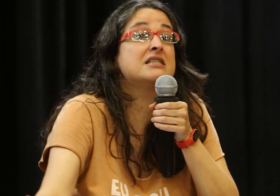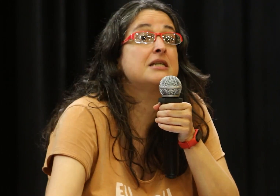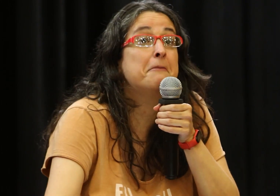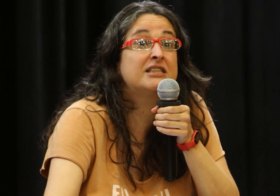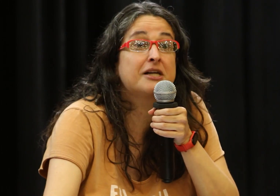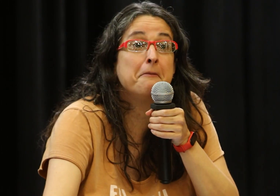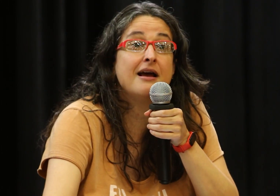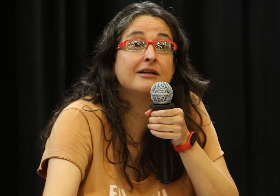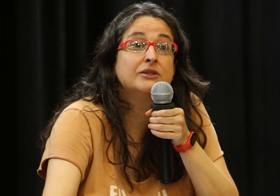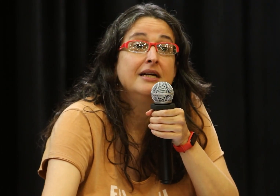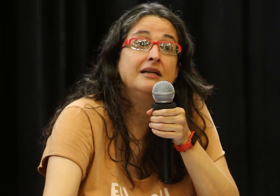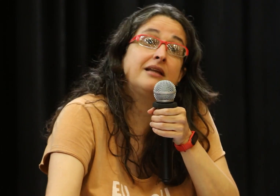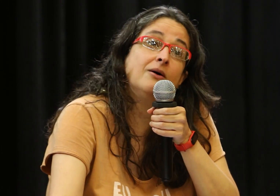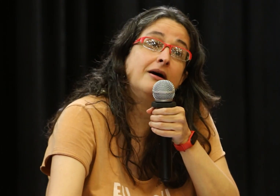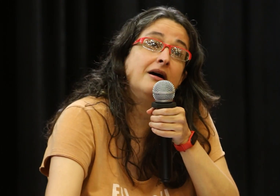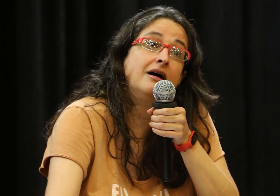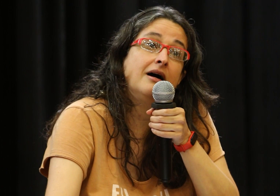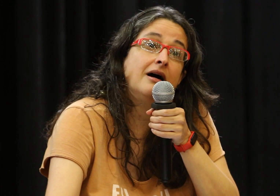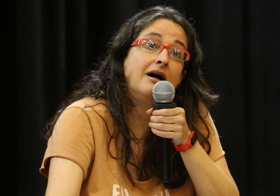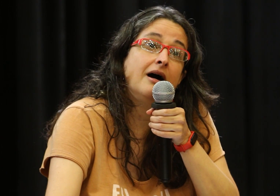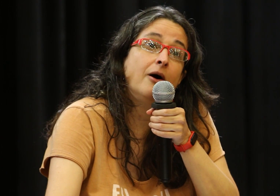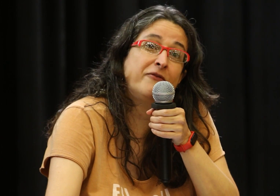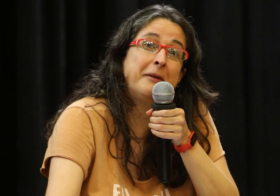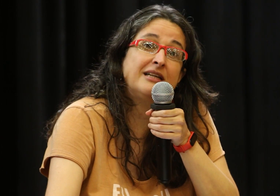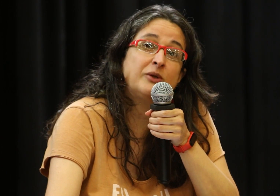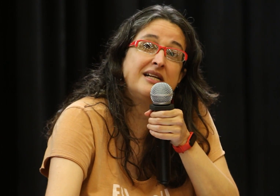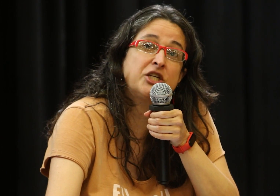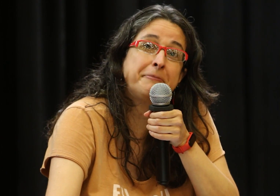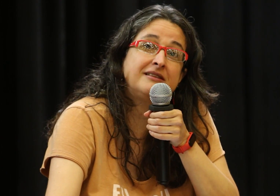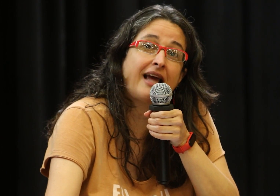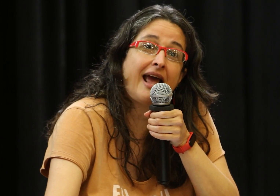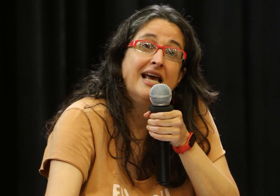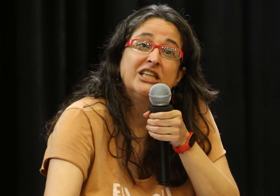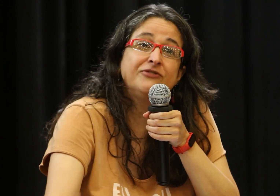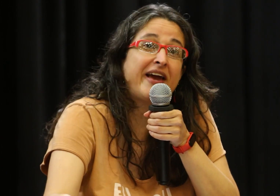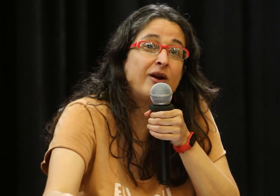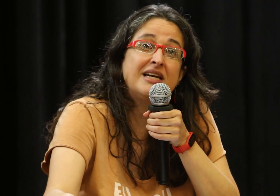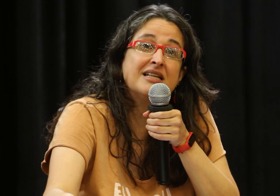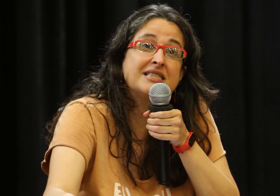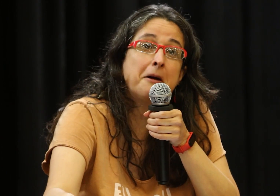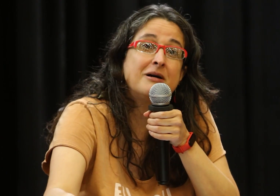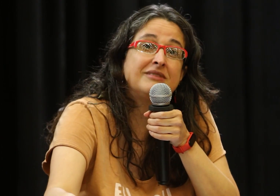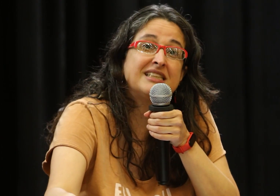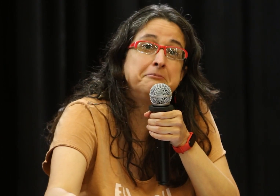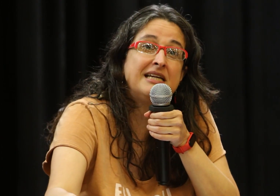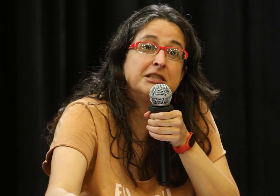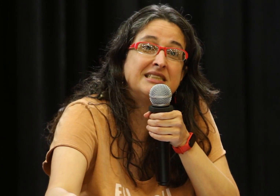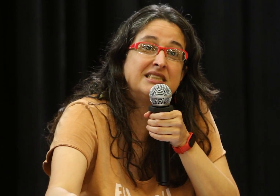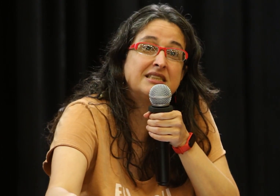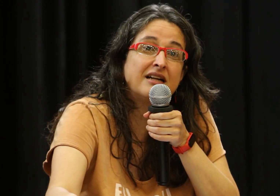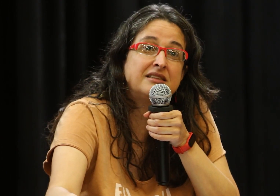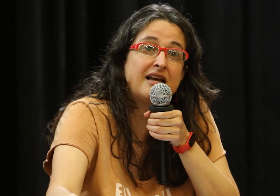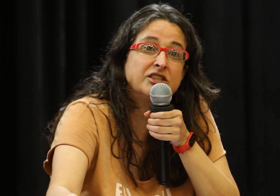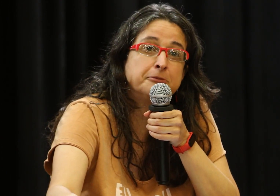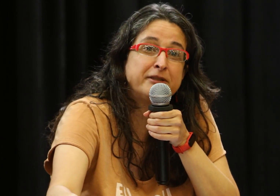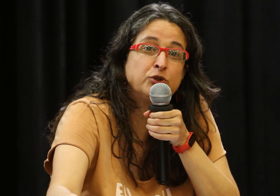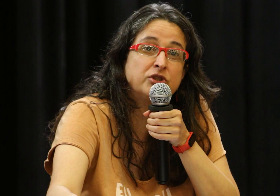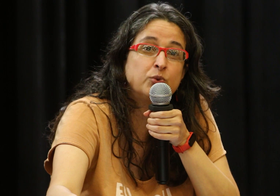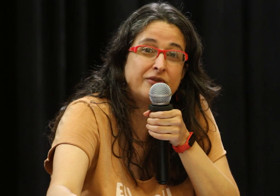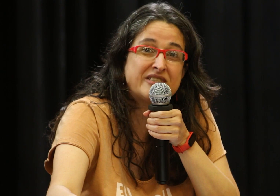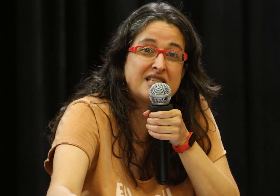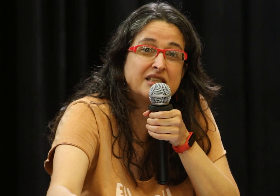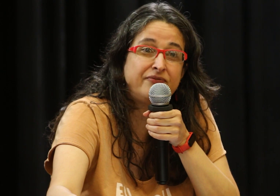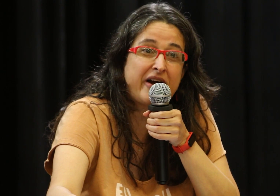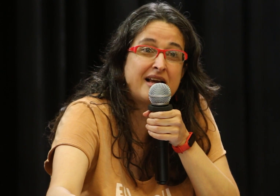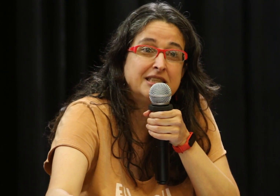para acessar medicamento. Então, o movimento LGBT tiveram que lançar a mão das mesmas estratégias que pessoas